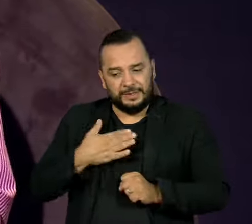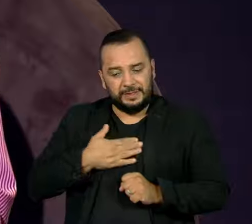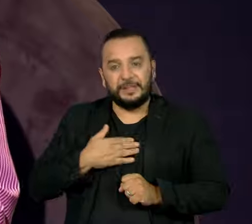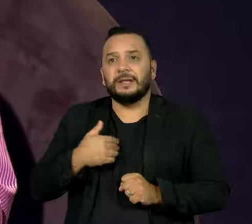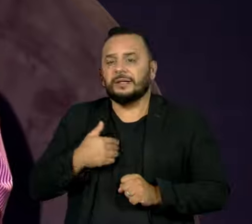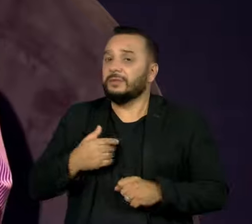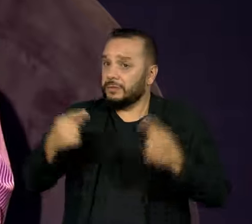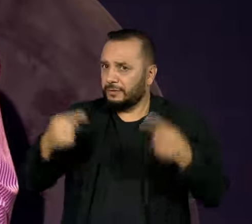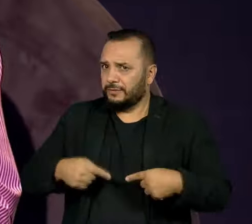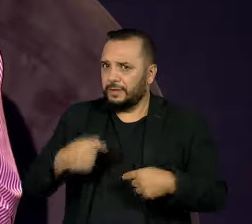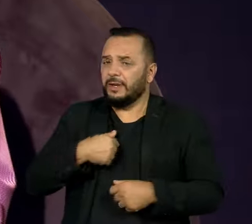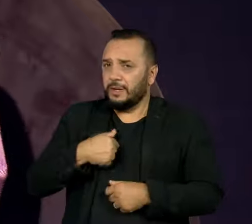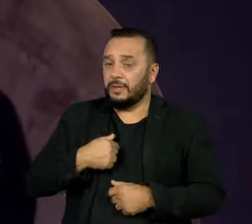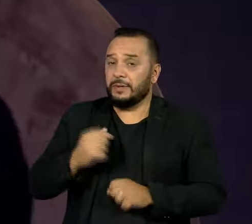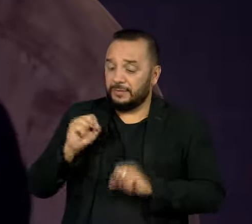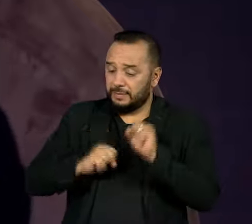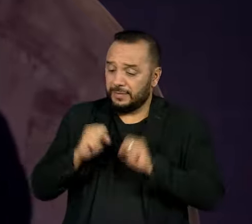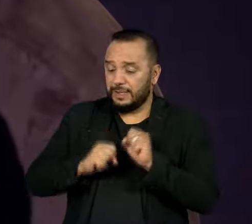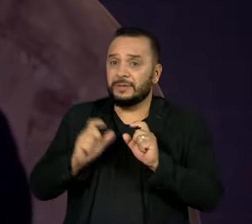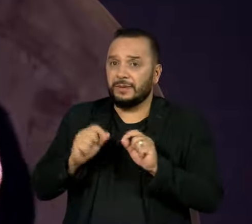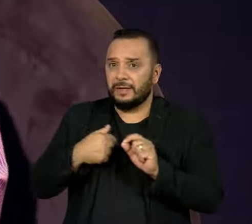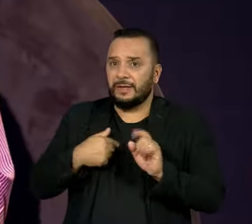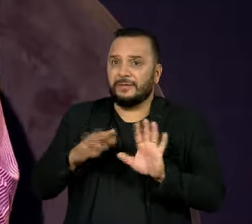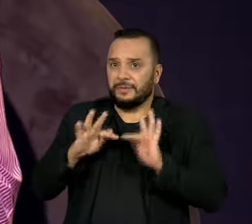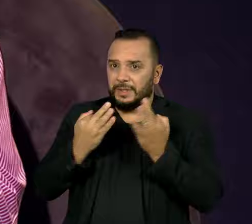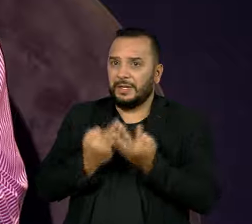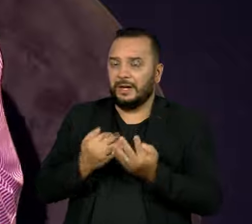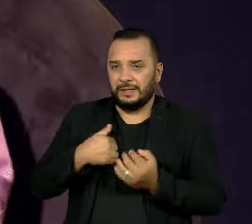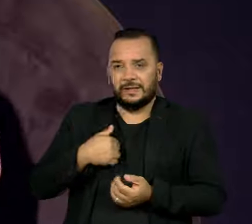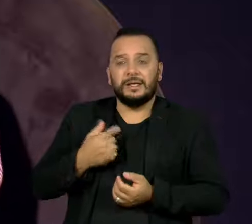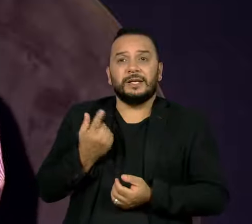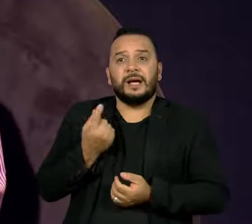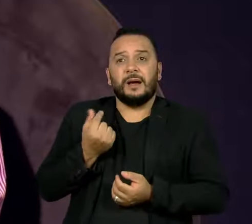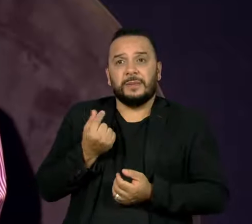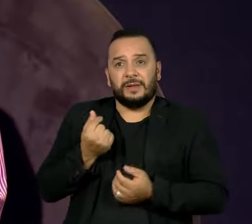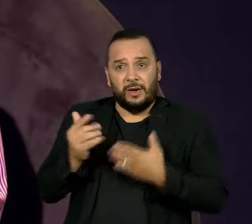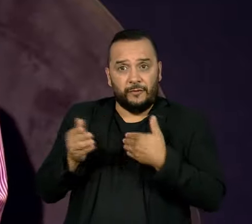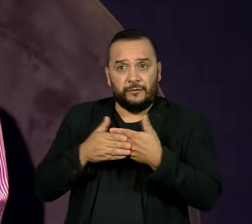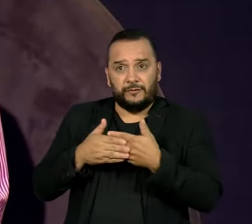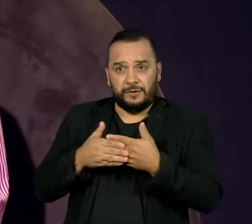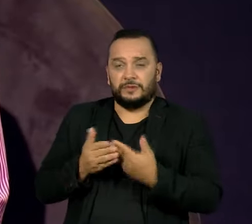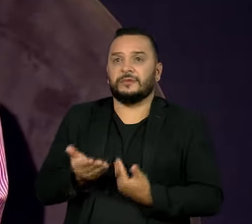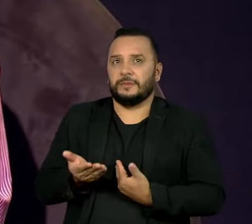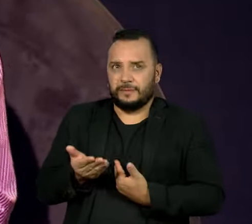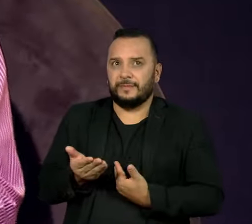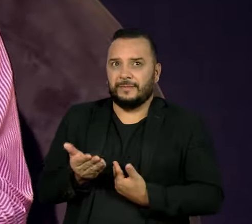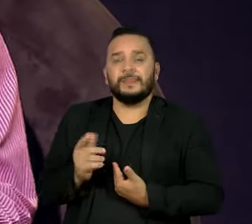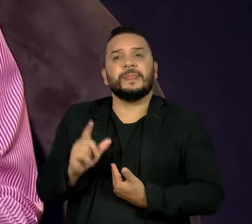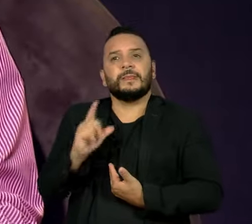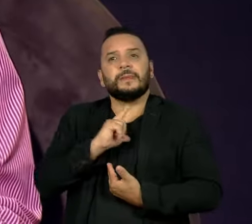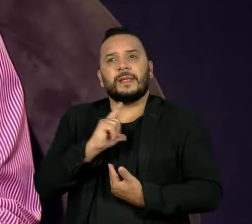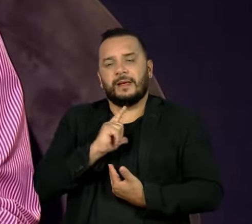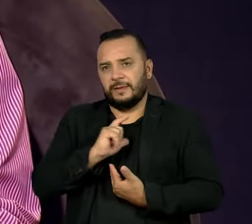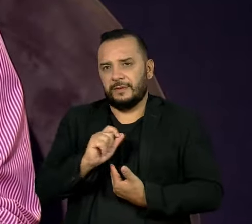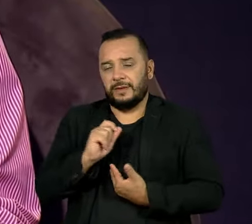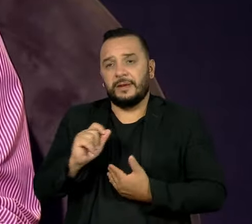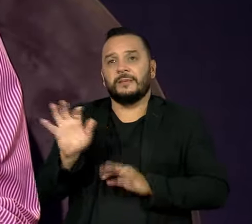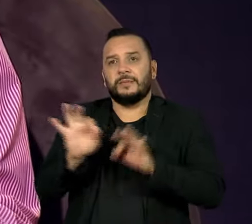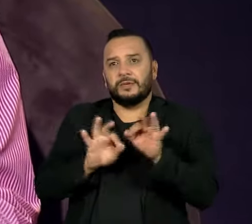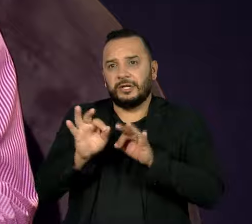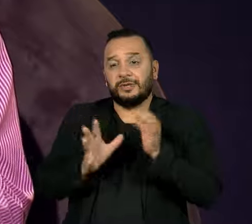somos uma empresa familiar de capital fechado, uma SA de capital fechado, que tem um programa de